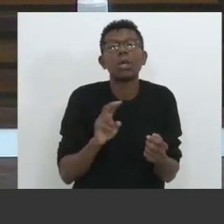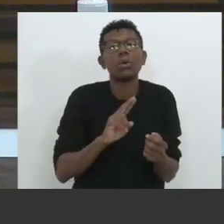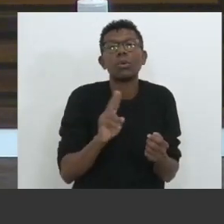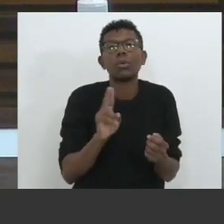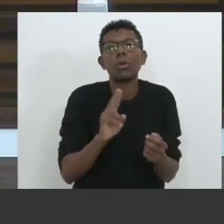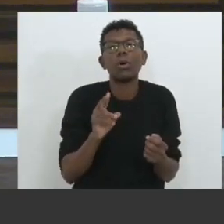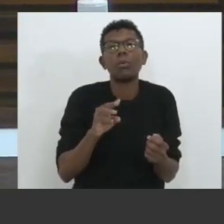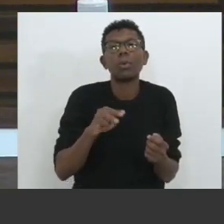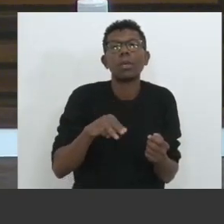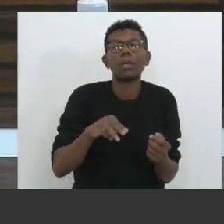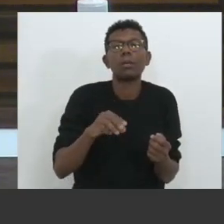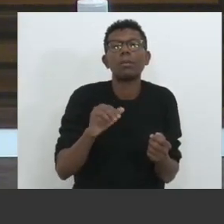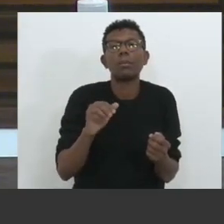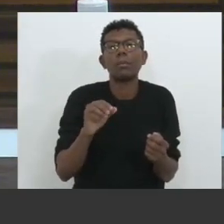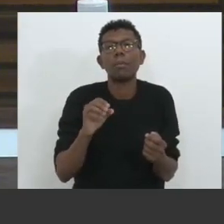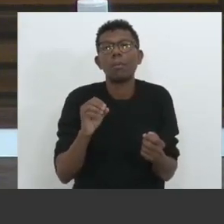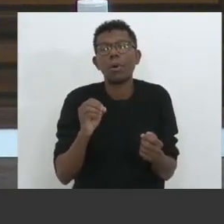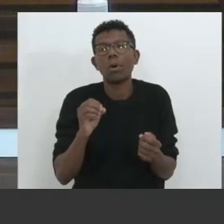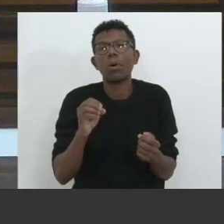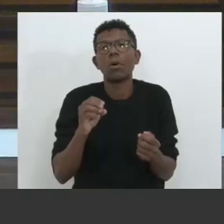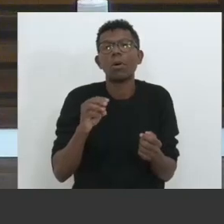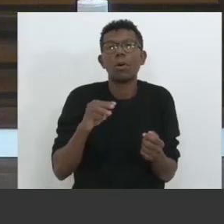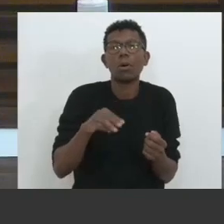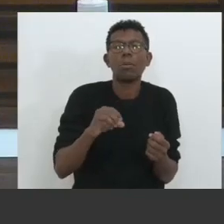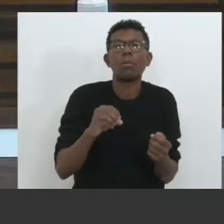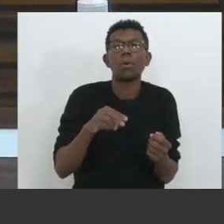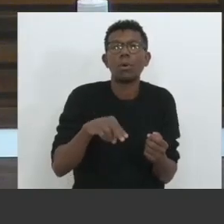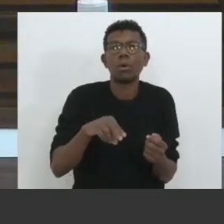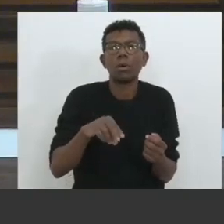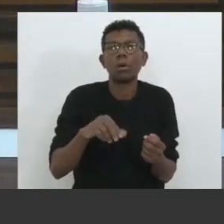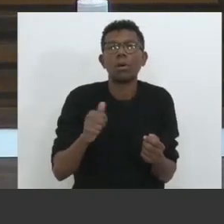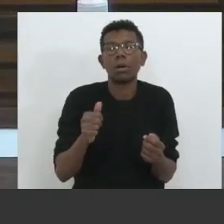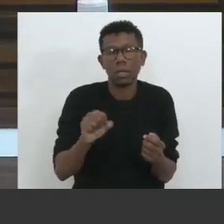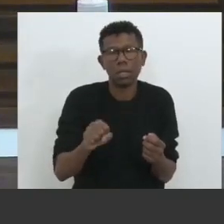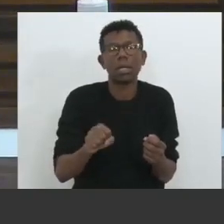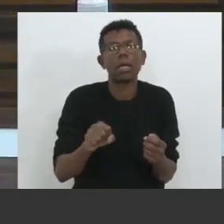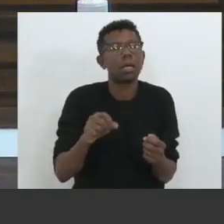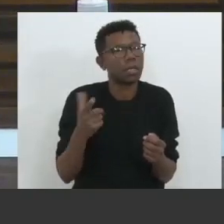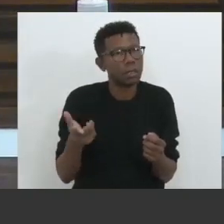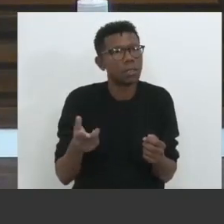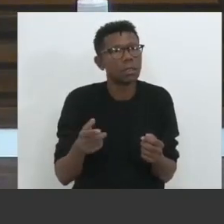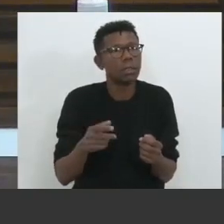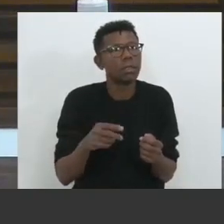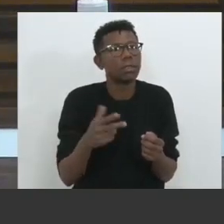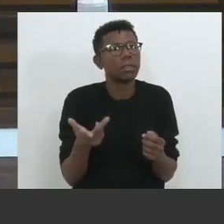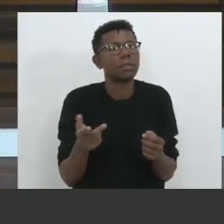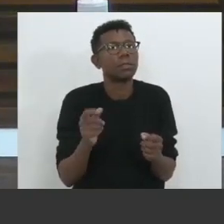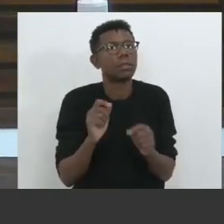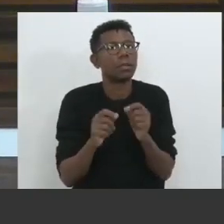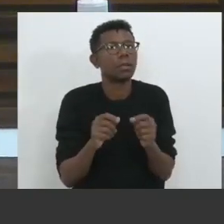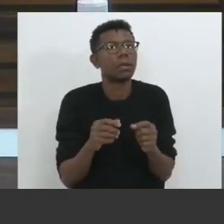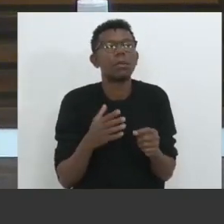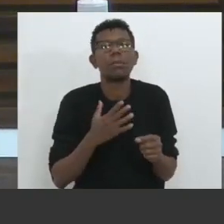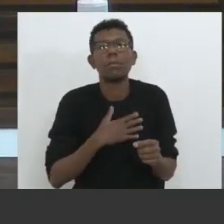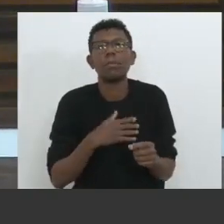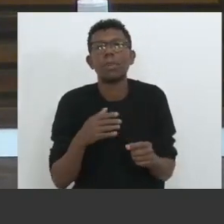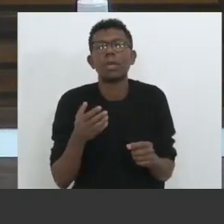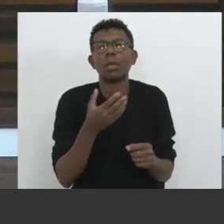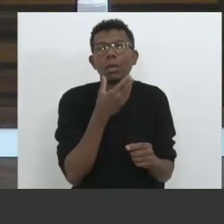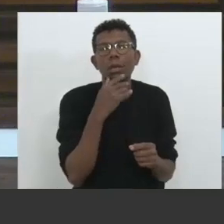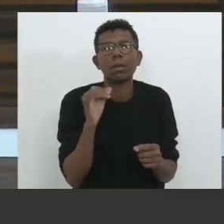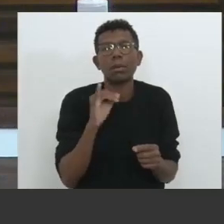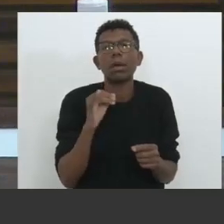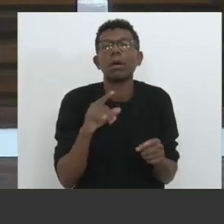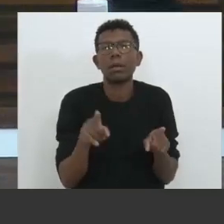nossos meninos Dinho trabalhou com a gente na Câmara Municipal o Dinho o Vado meu irmão que também faleceu